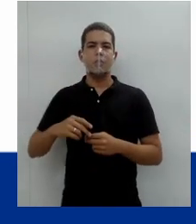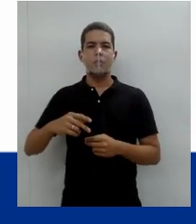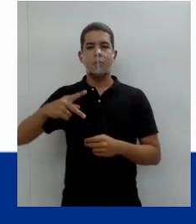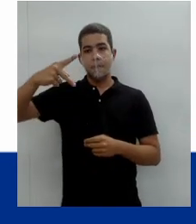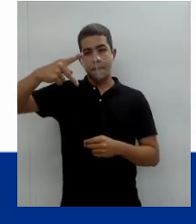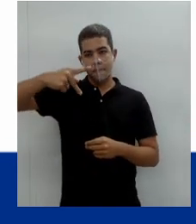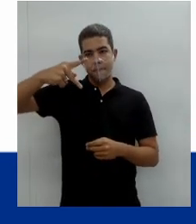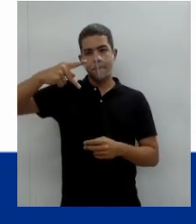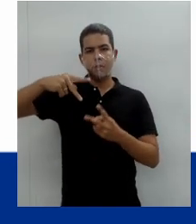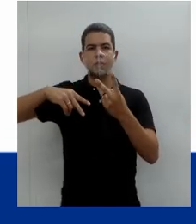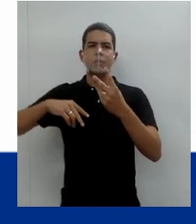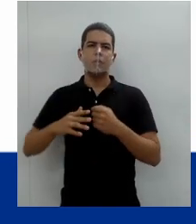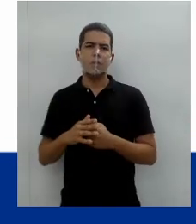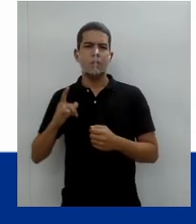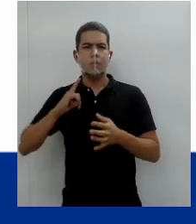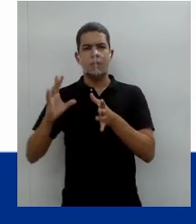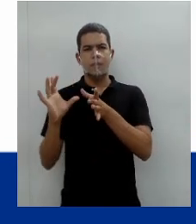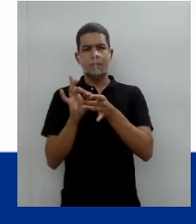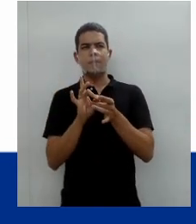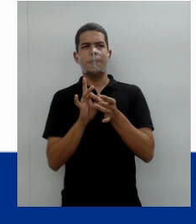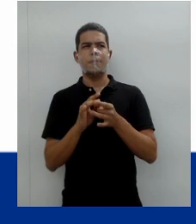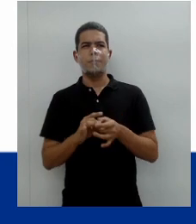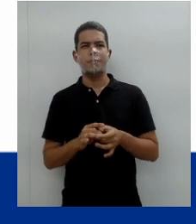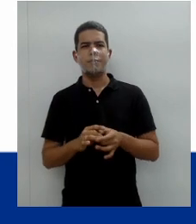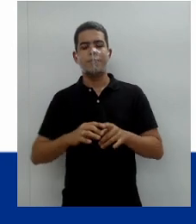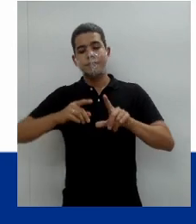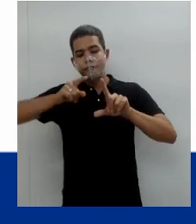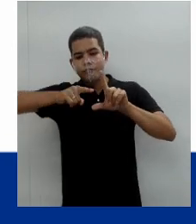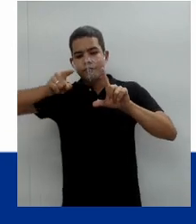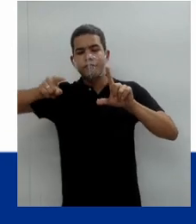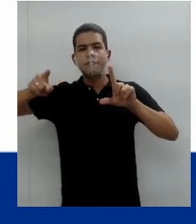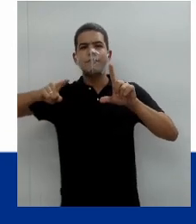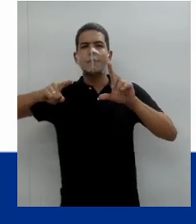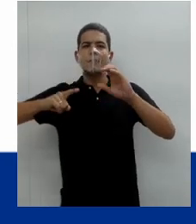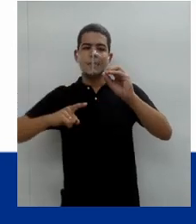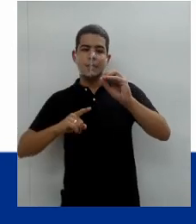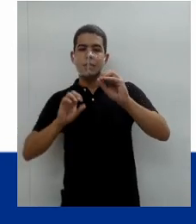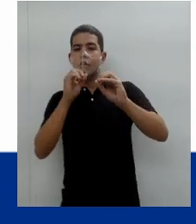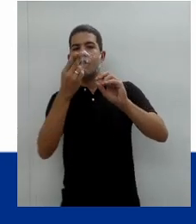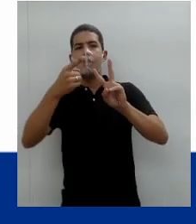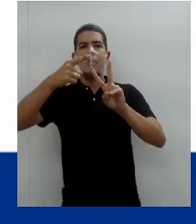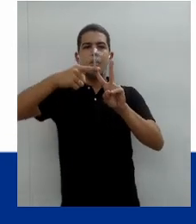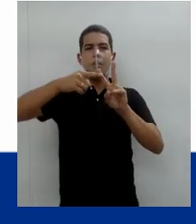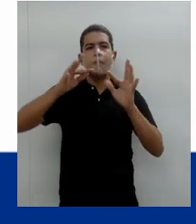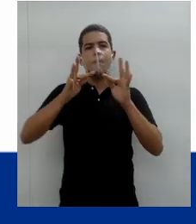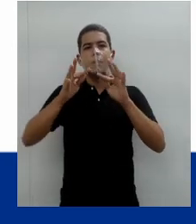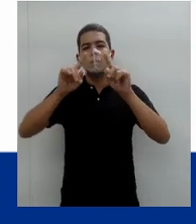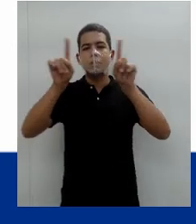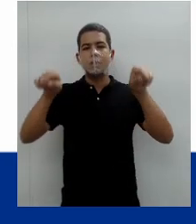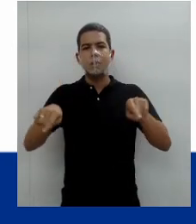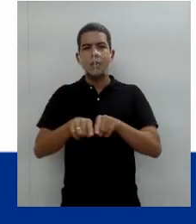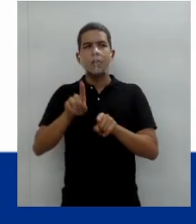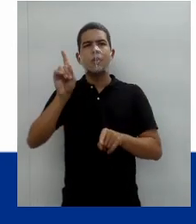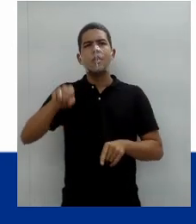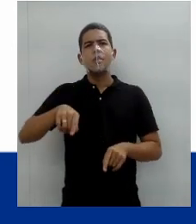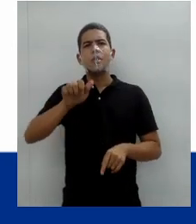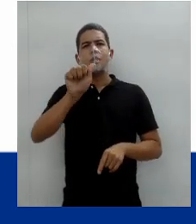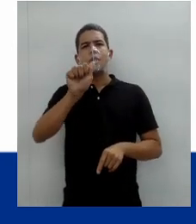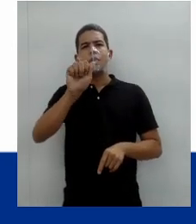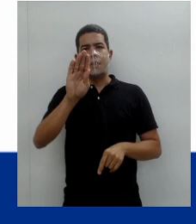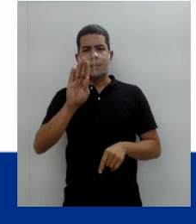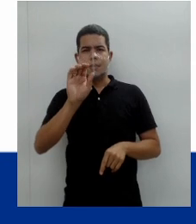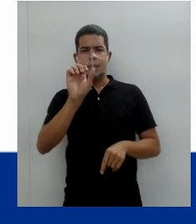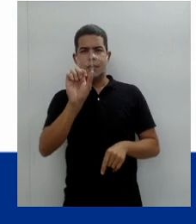aqui essa conexão. Graficamente, os zeros ou raízes da função quadrática são as abscissas dos